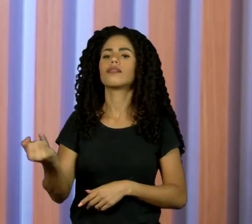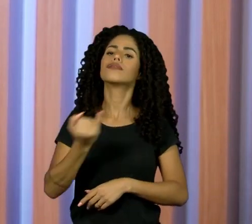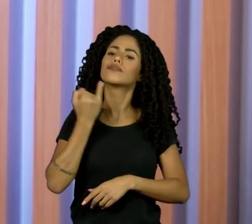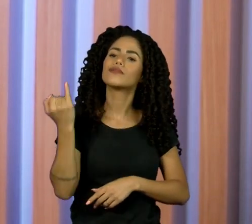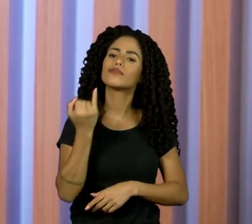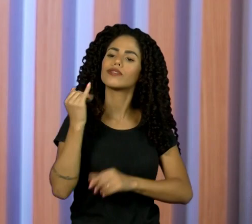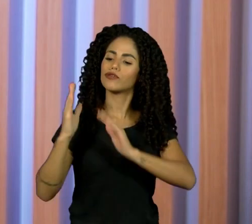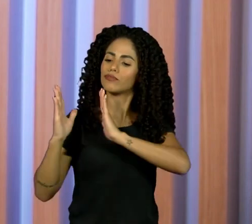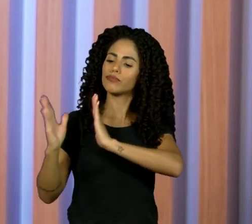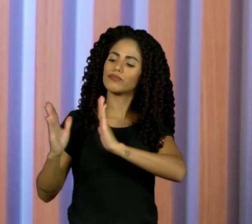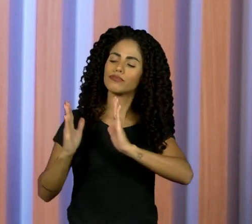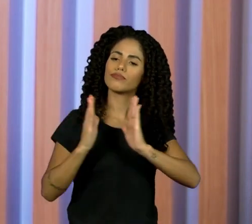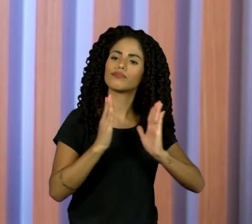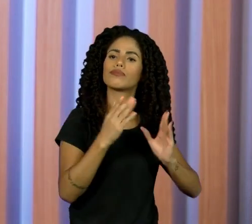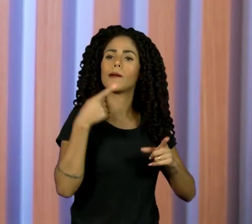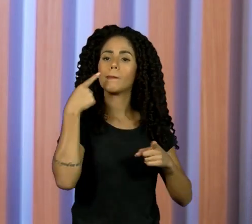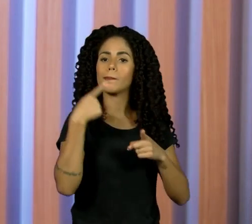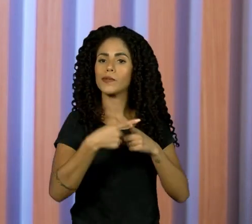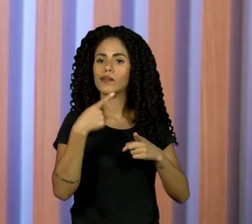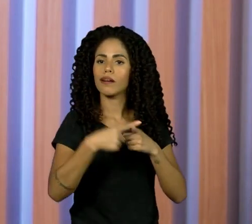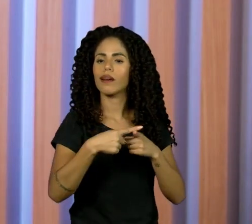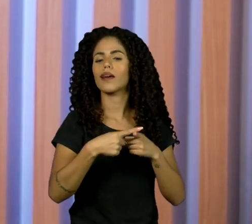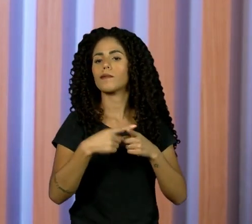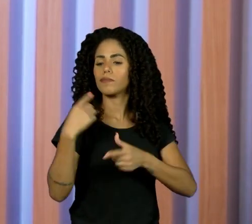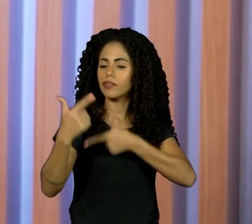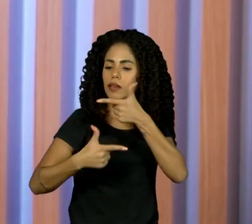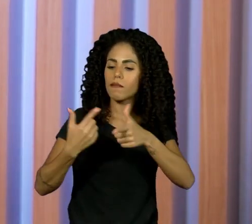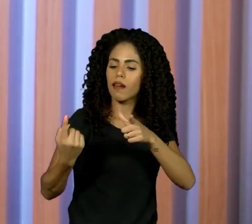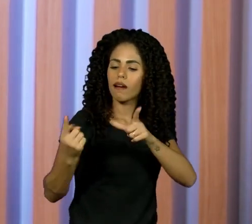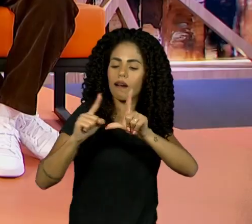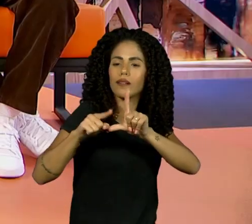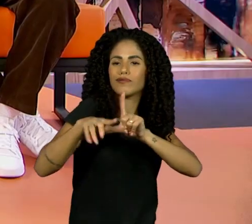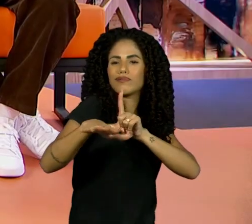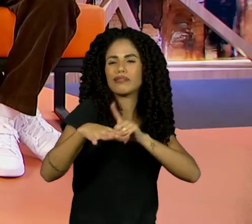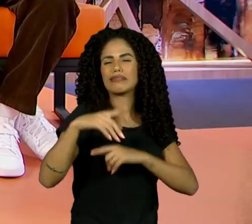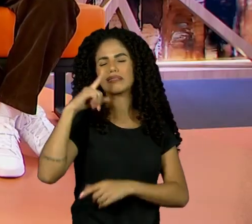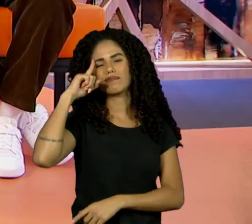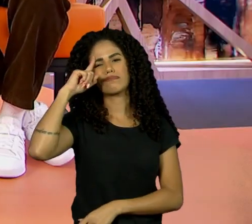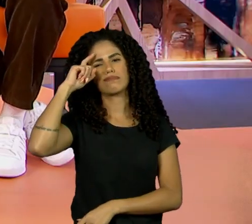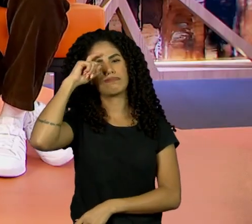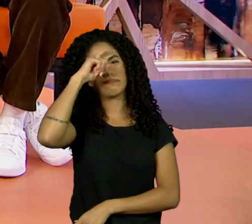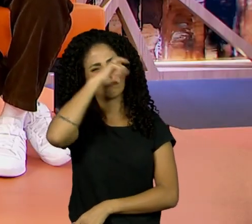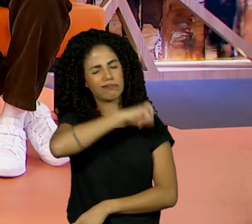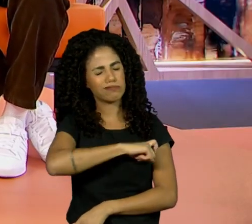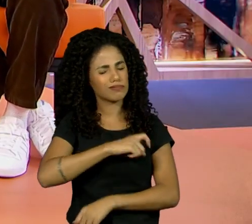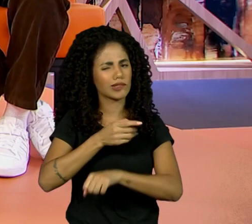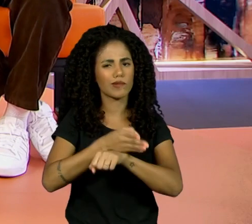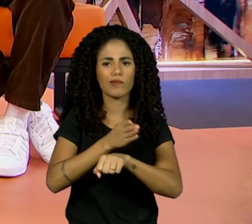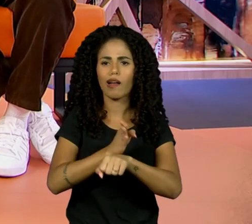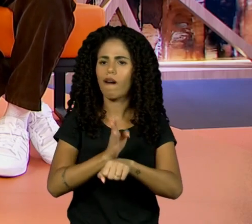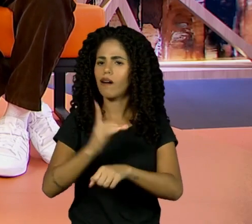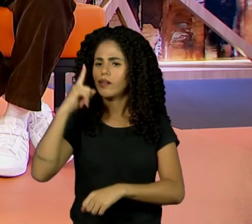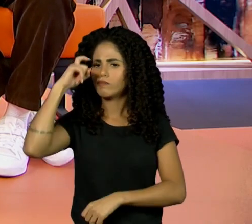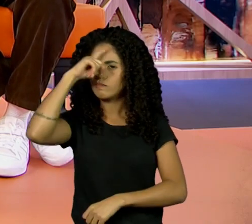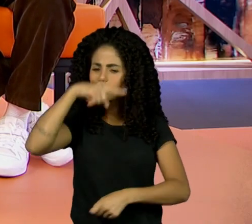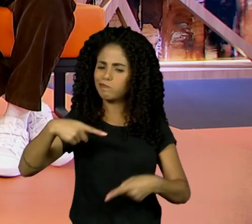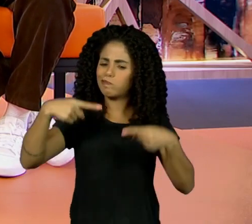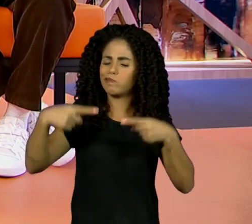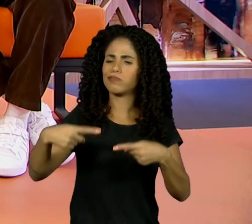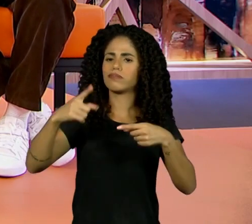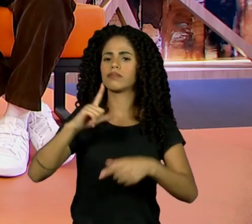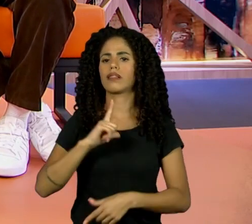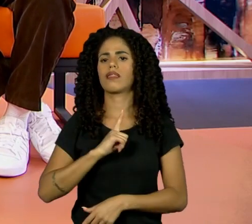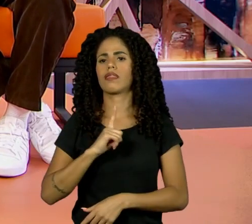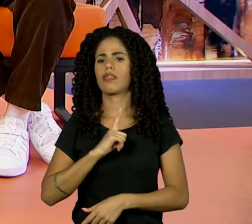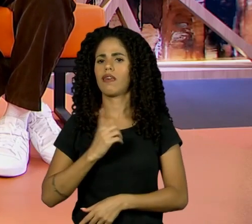processo todo, e eu digo que trabalhar com influência é muito frustrante, né? A gente lida com frustrações o tempo todo, porque lá na Black a gente estimula